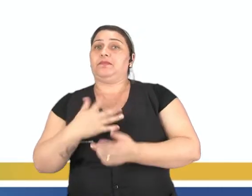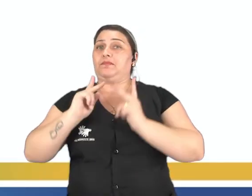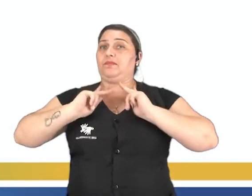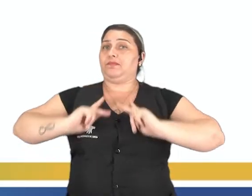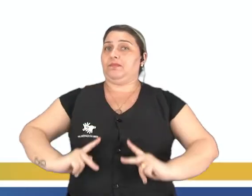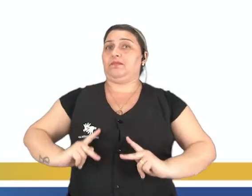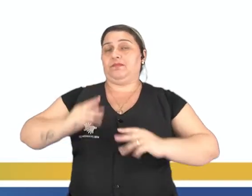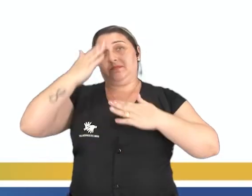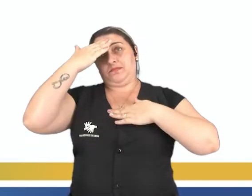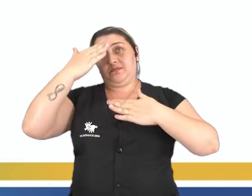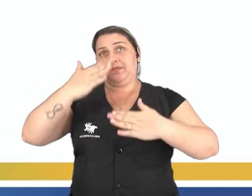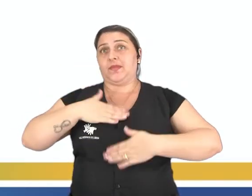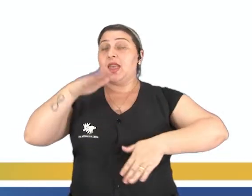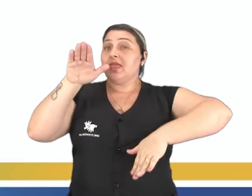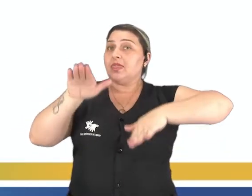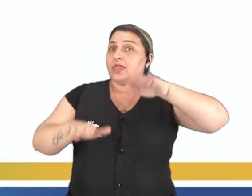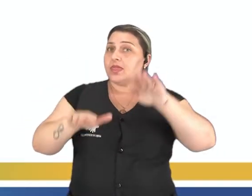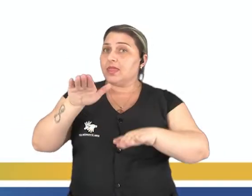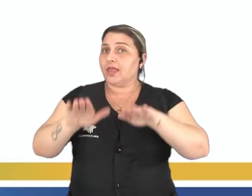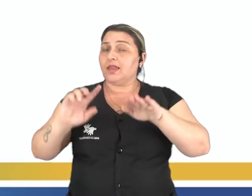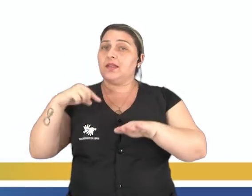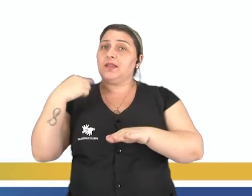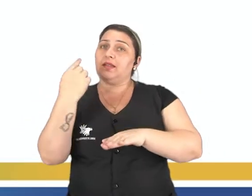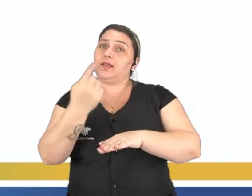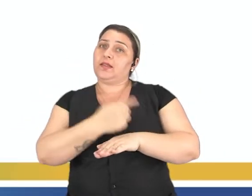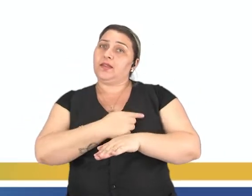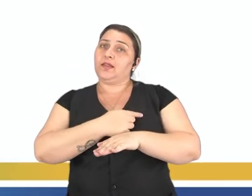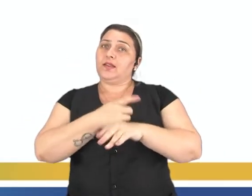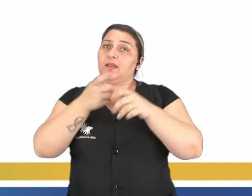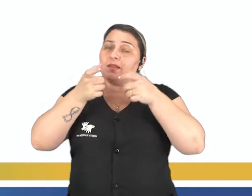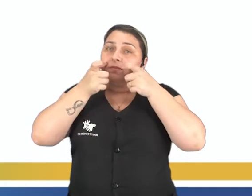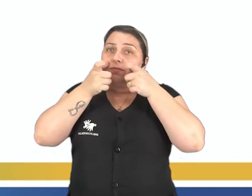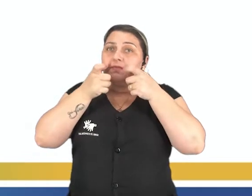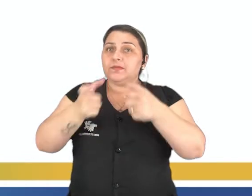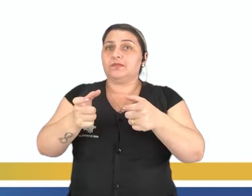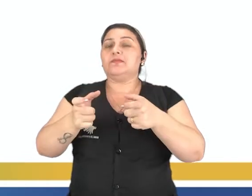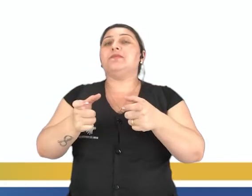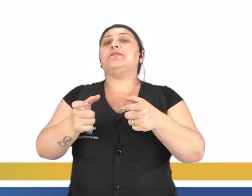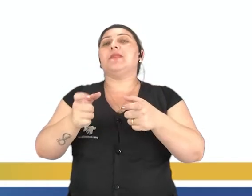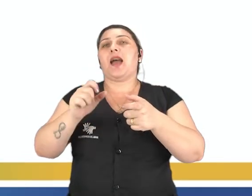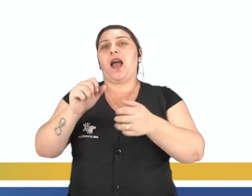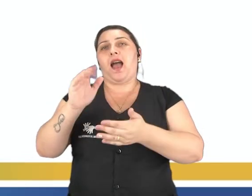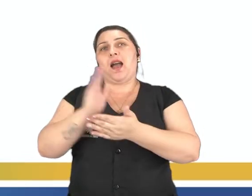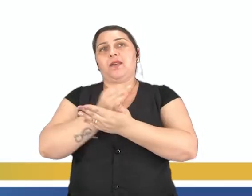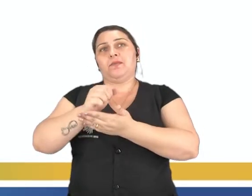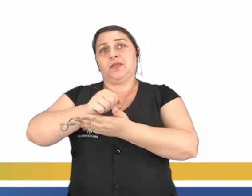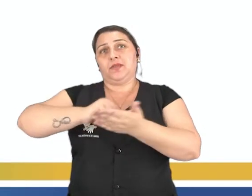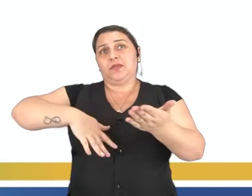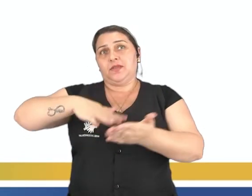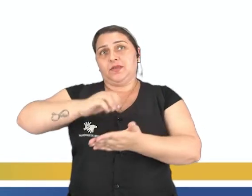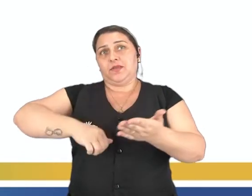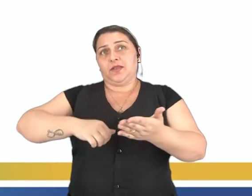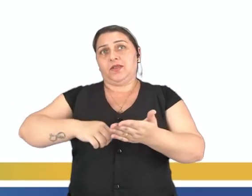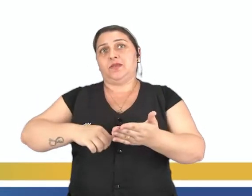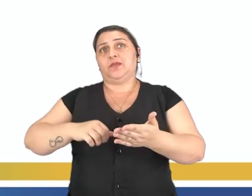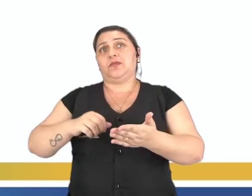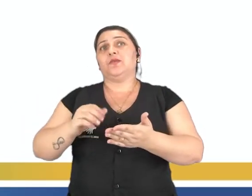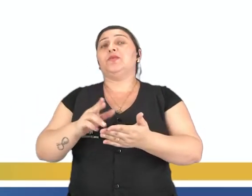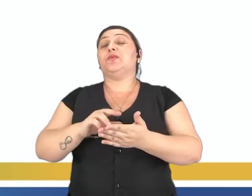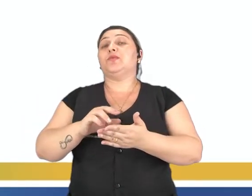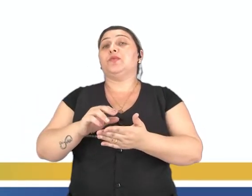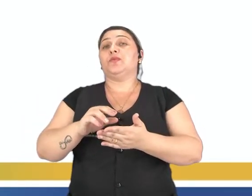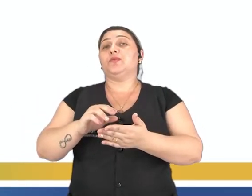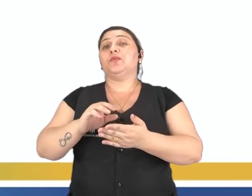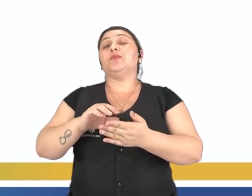postura corporal depende muito da nossa atenção quando estamos fazendo alguma atividade, né? Durante